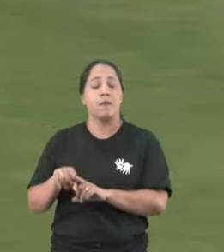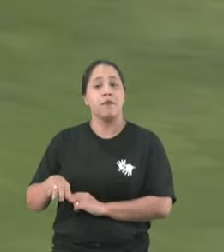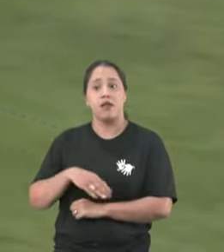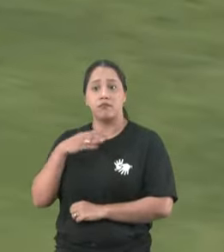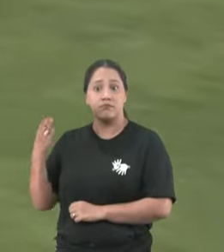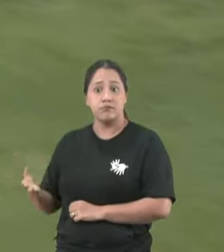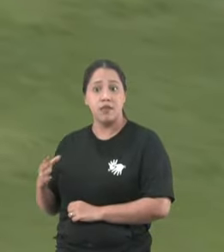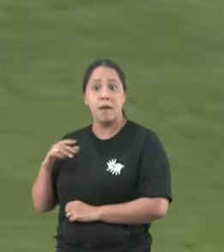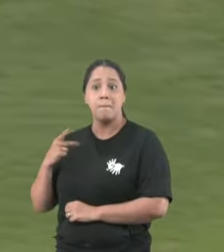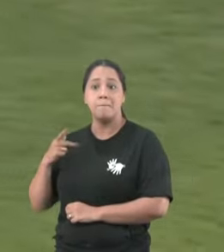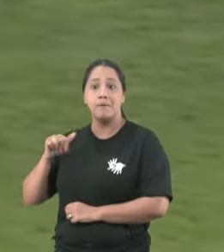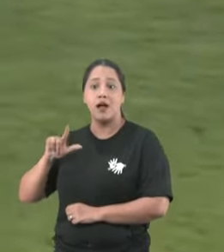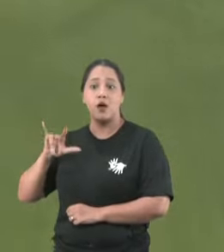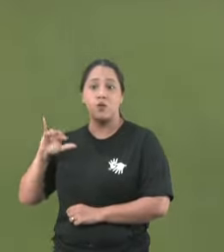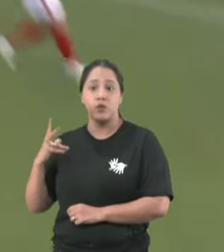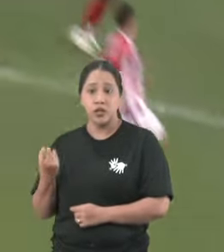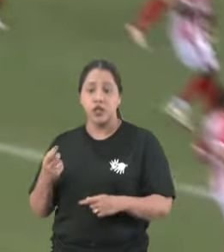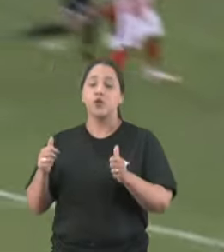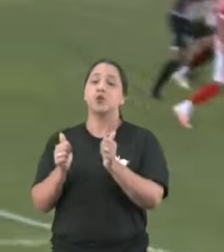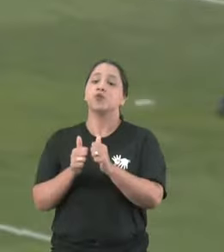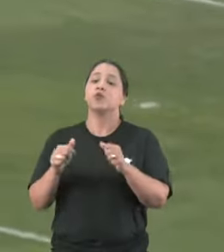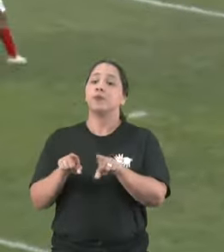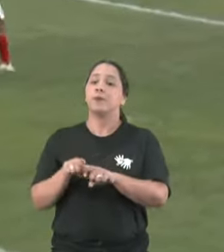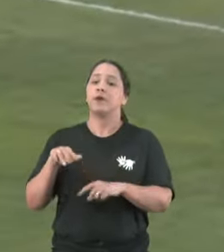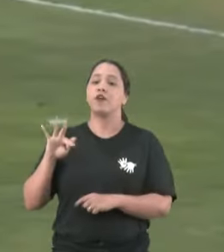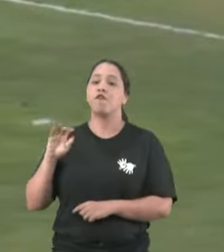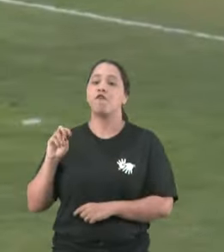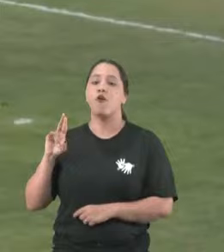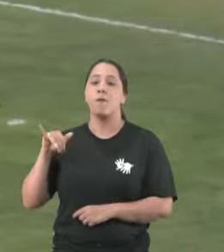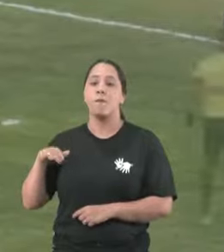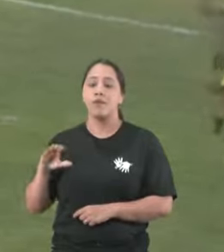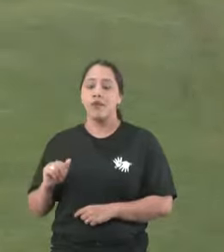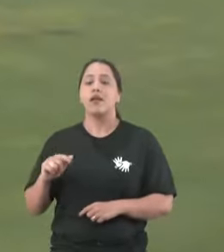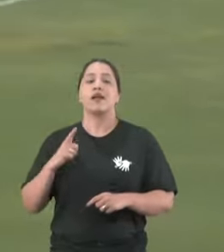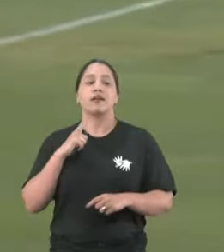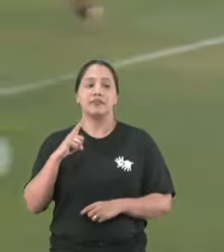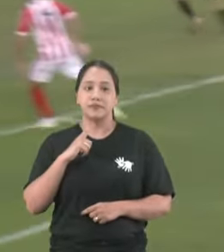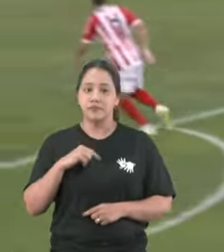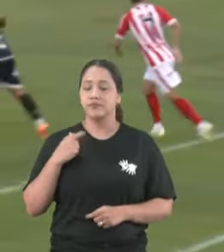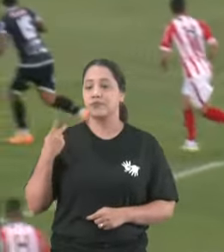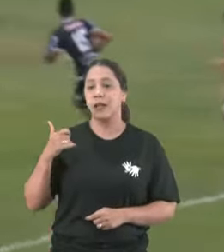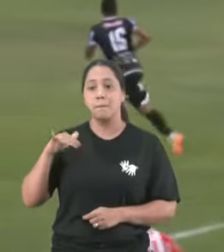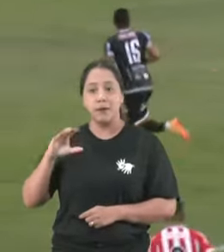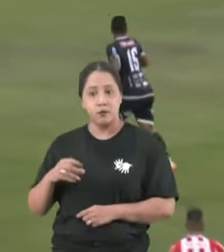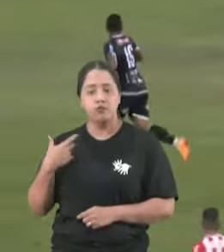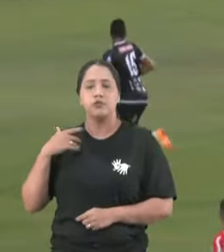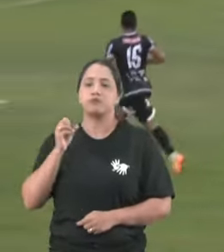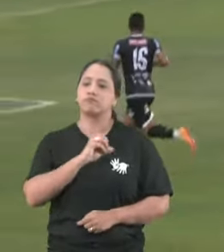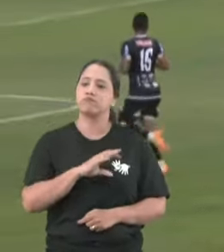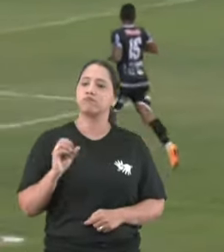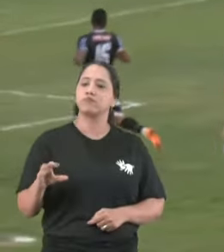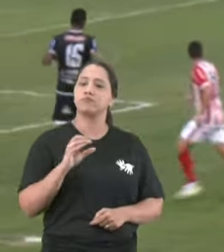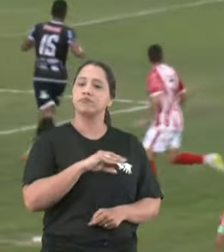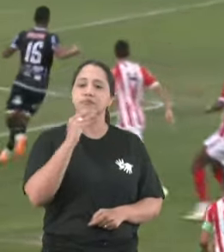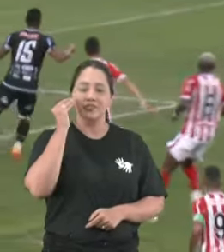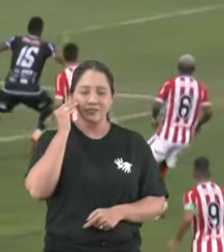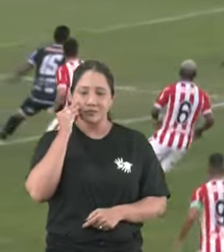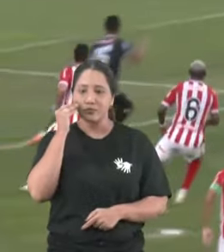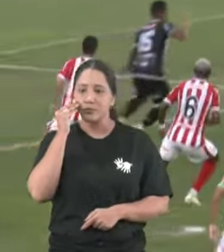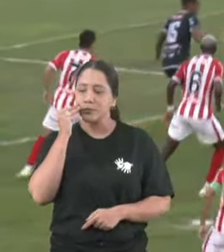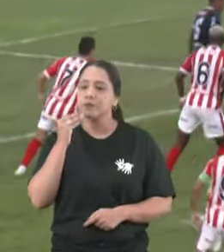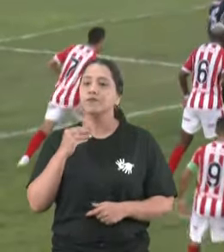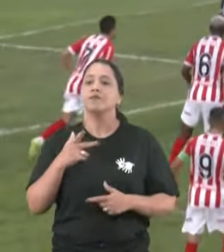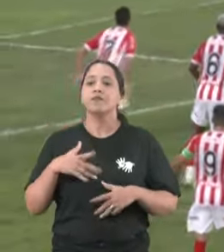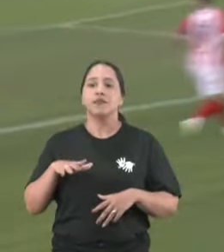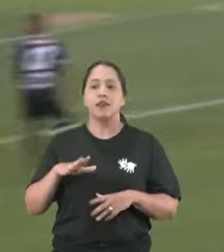parte com o William Formiga, que tanto tinha o Paulinho para poder tentar segurar, como também o